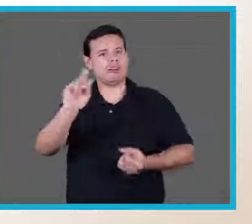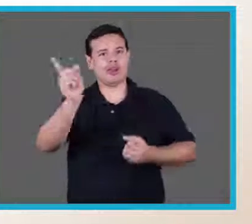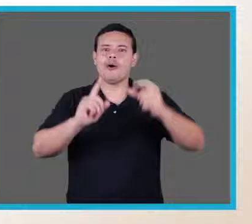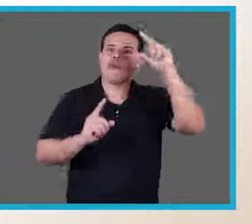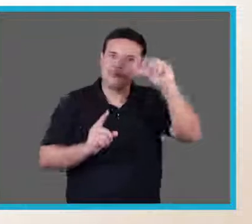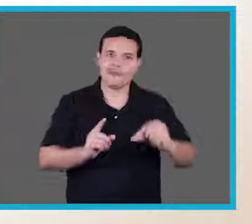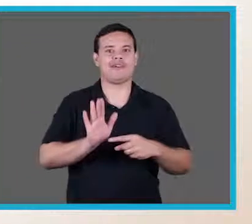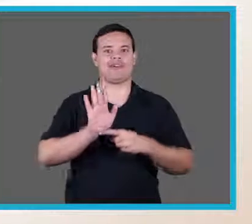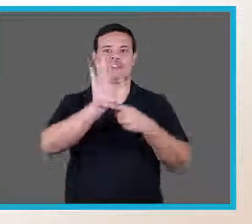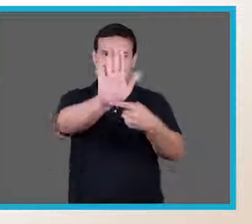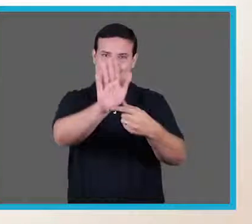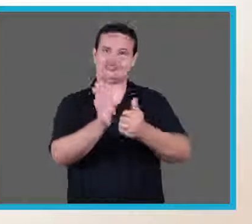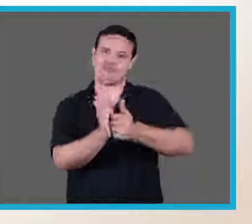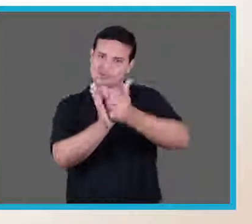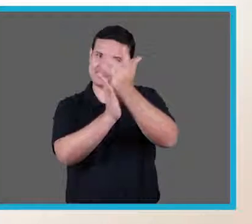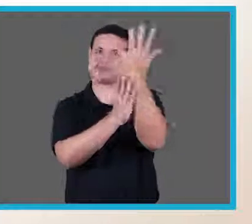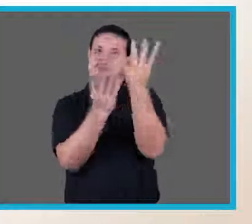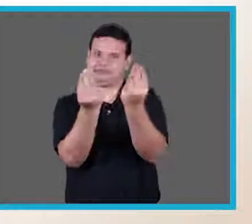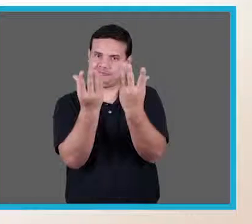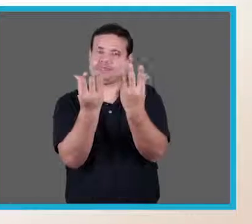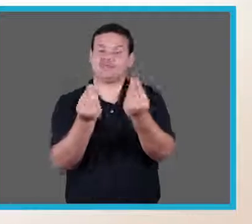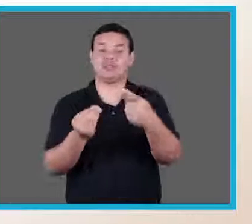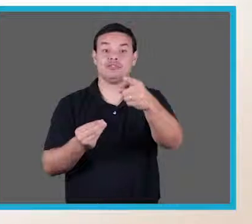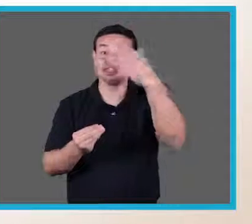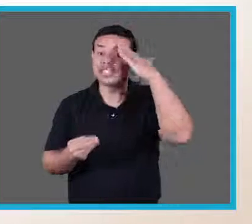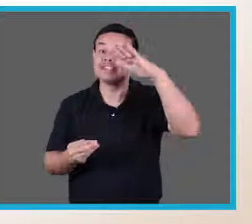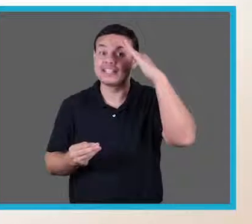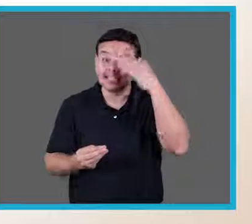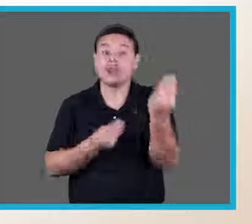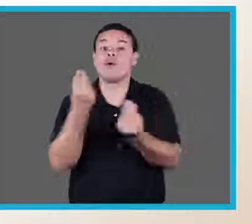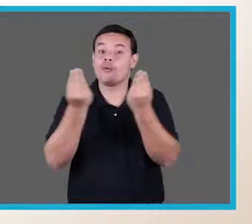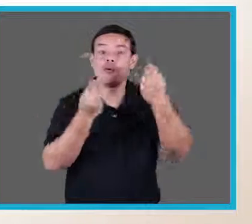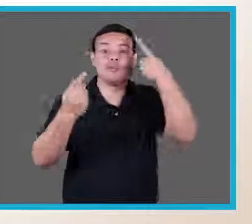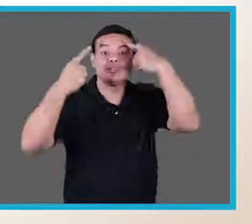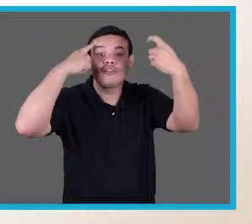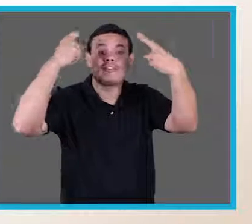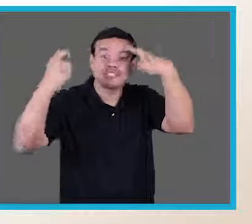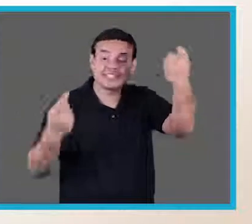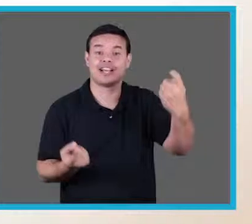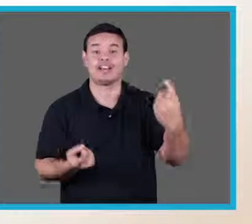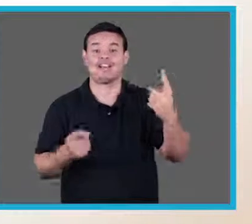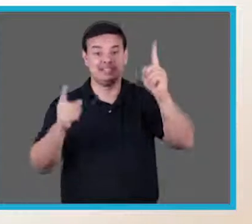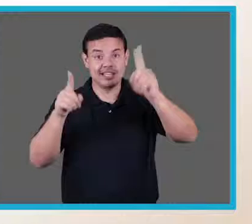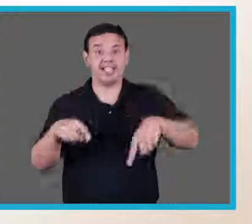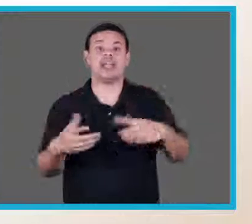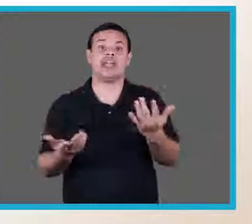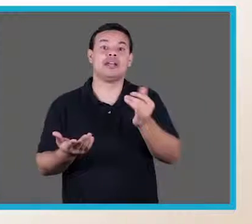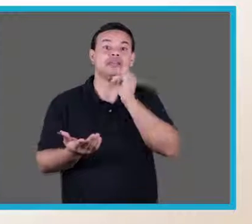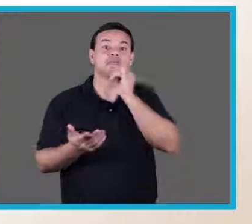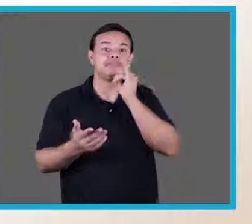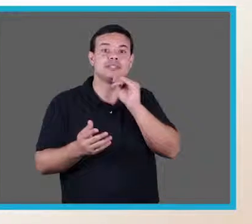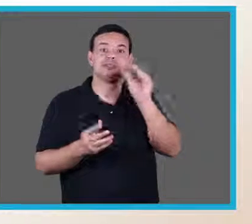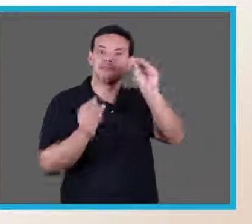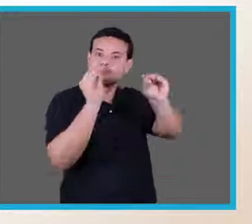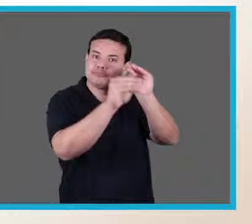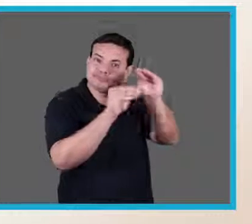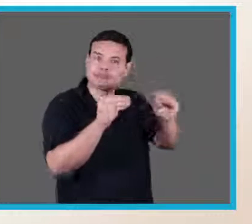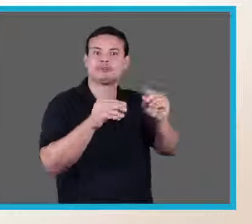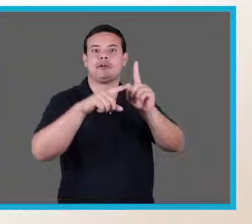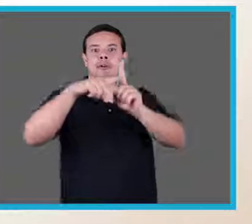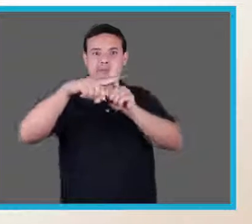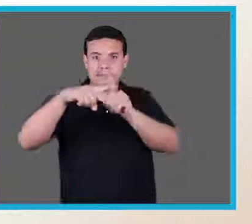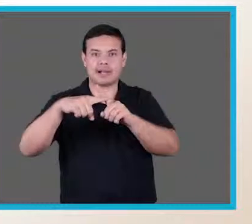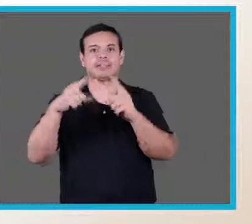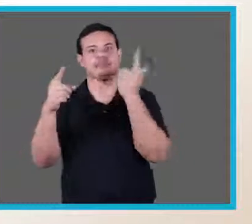muitos benefícios. Vai entender melhor o conceito de inovação, que é ideia mais implantação mais